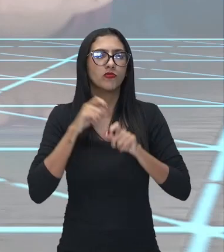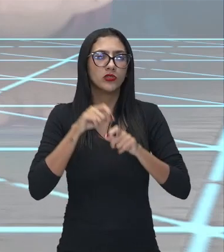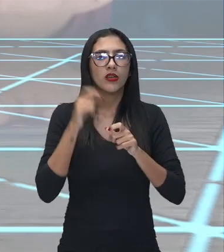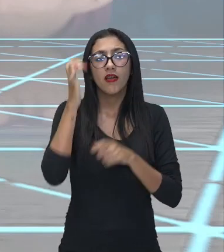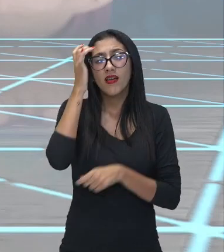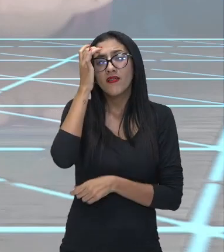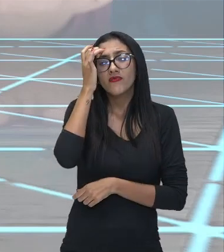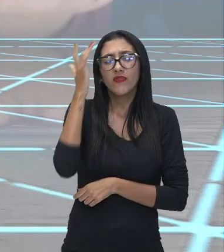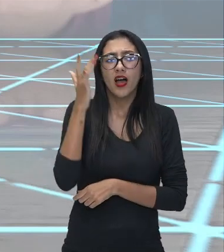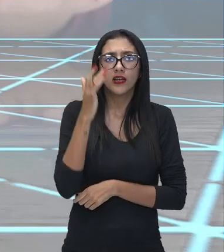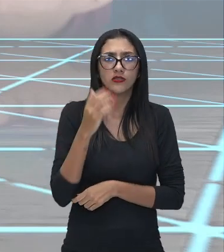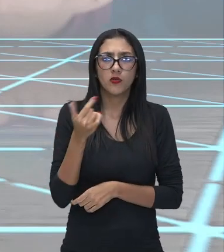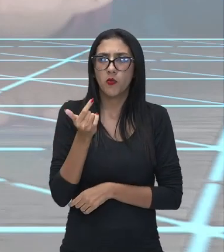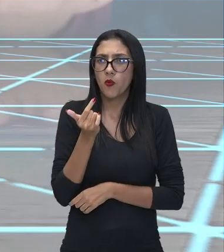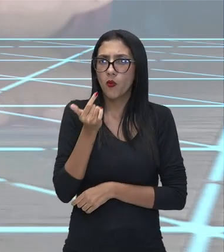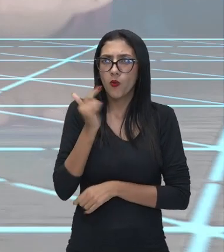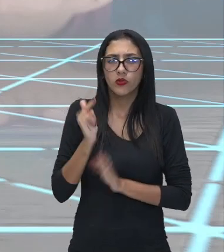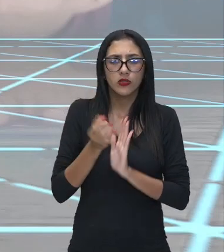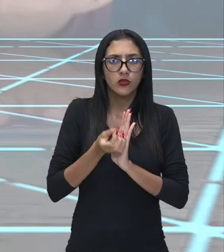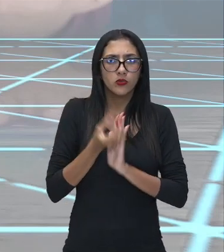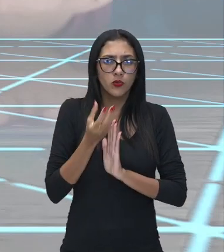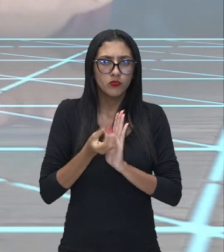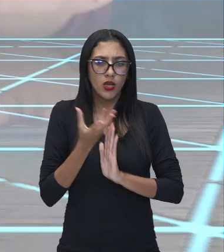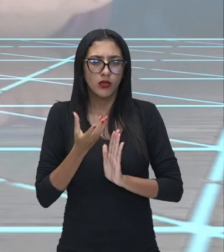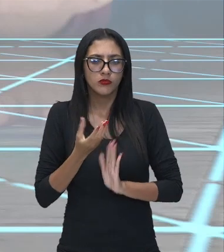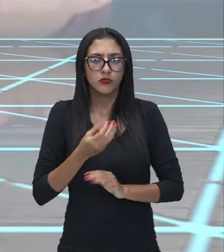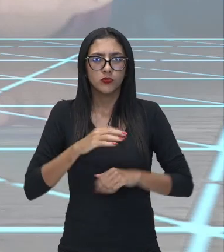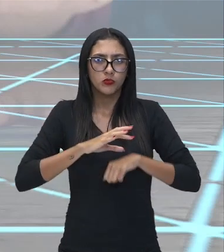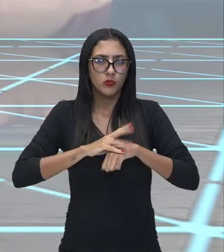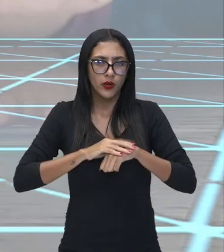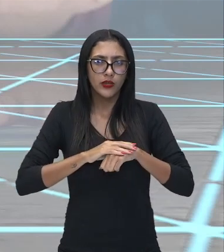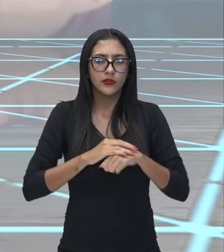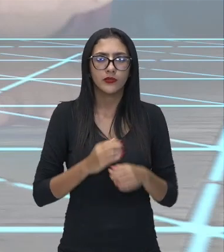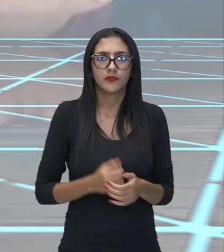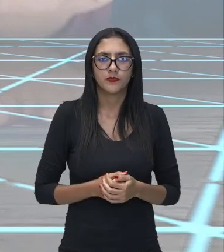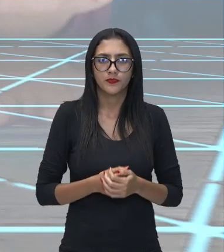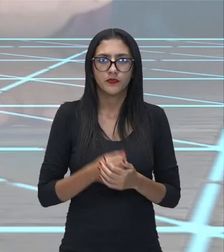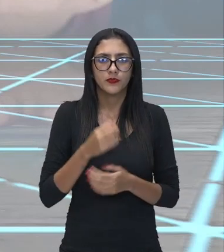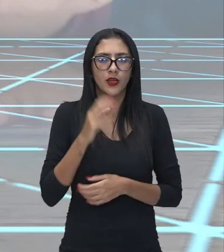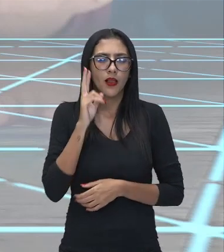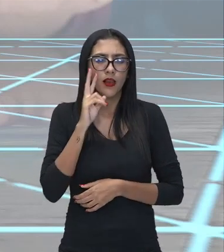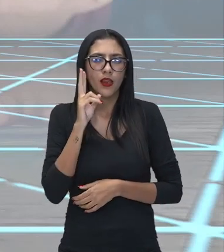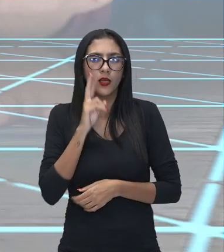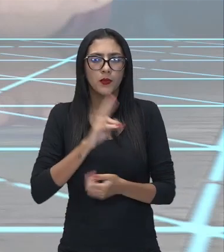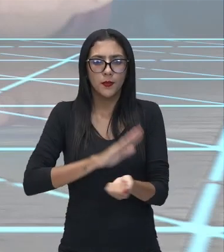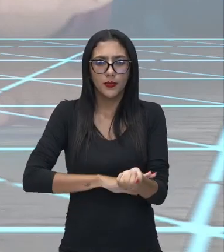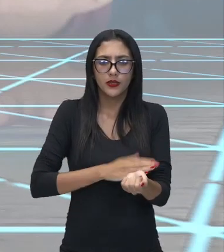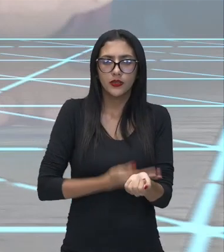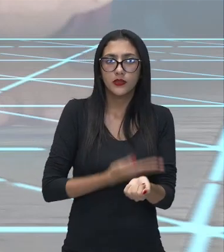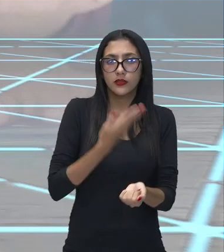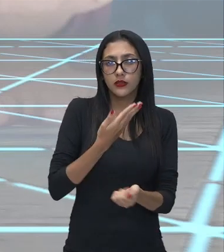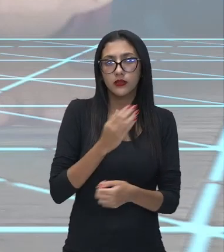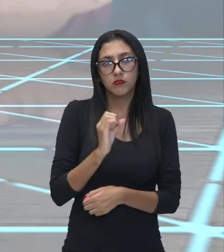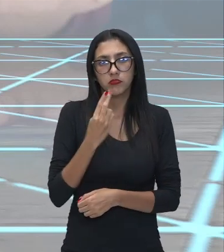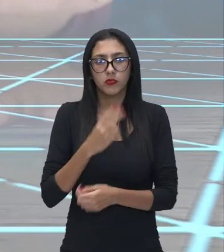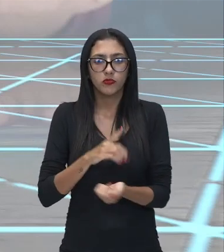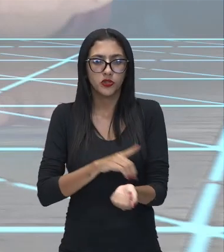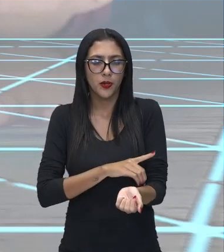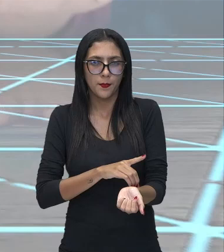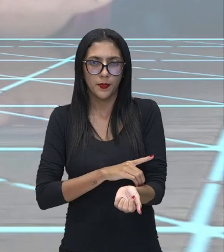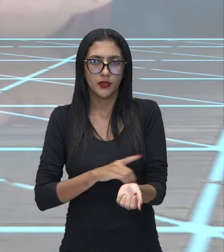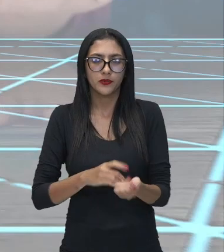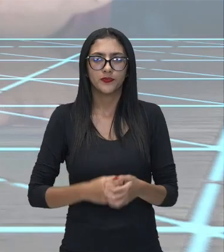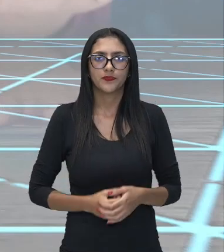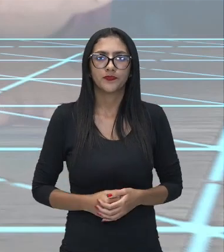de outras doenças, né, como a gente já viu aqui exemplificado, a hipertensão e o diabetes. E como é